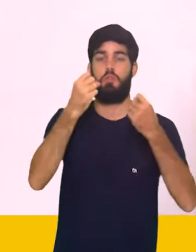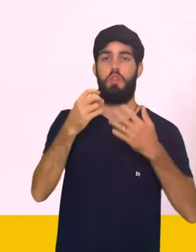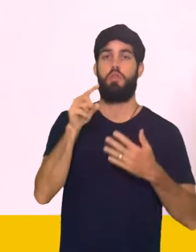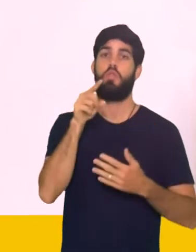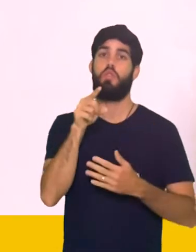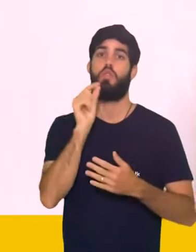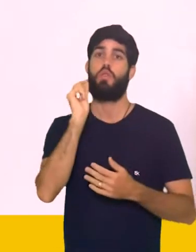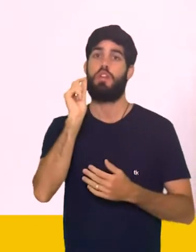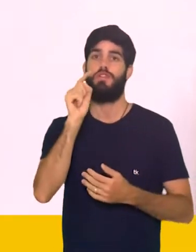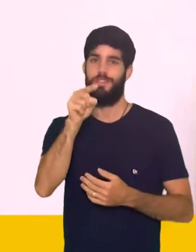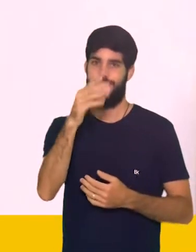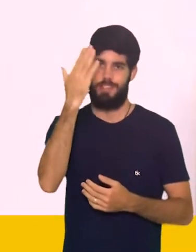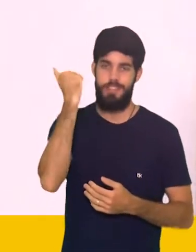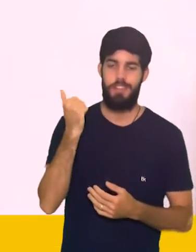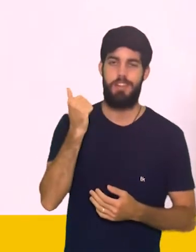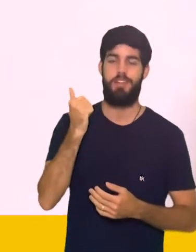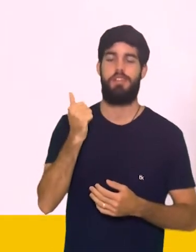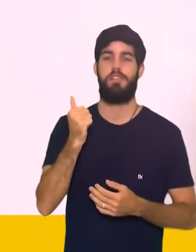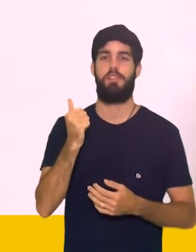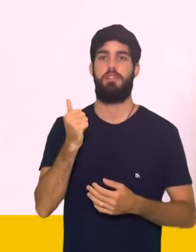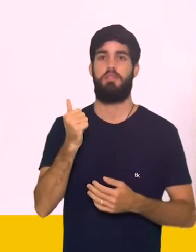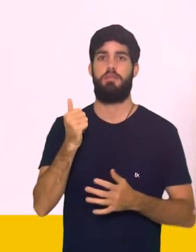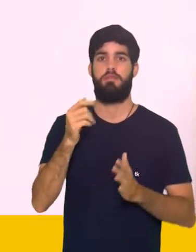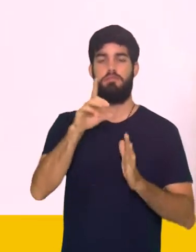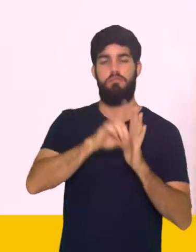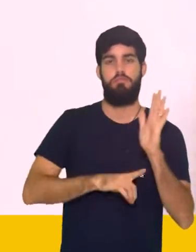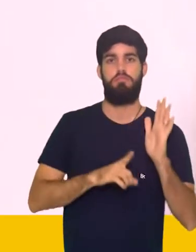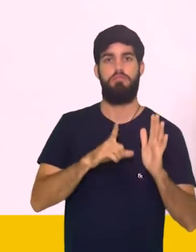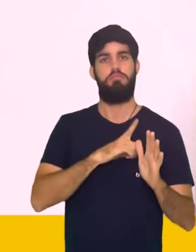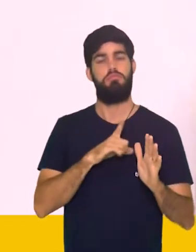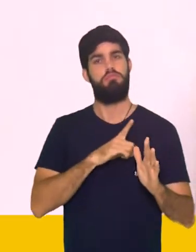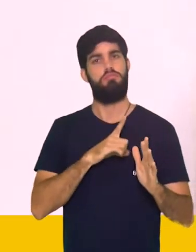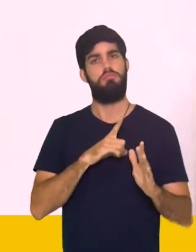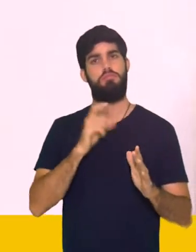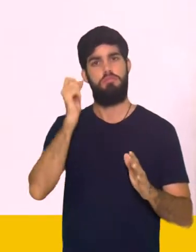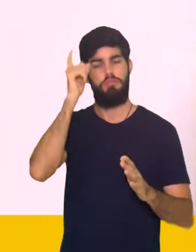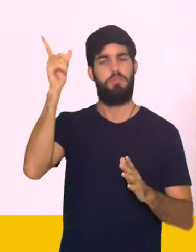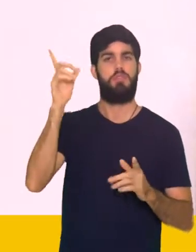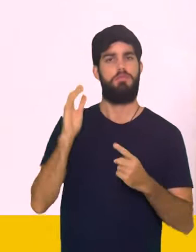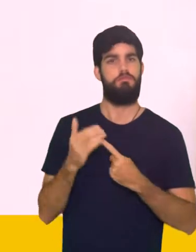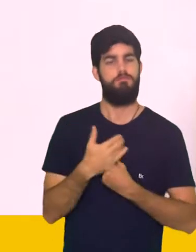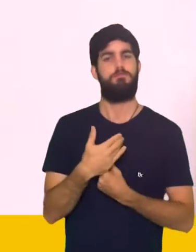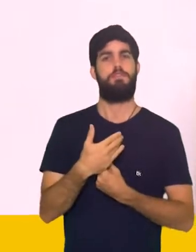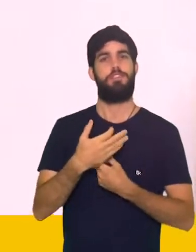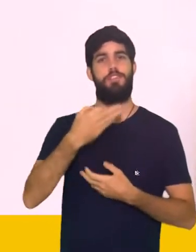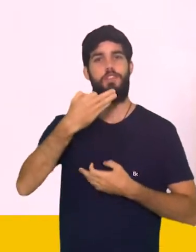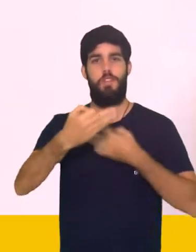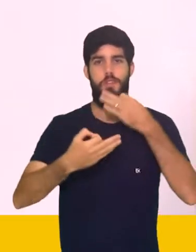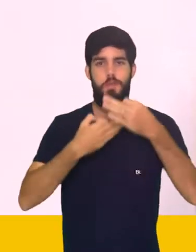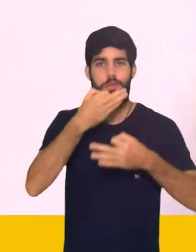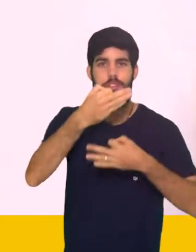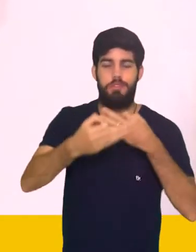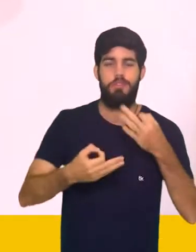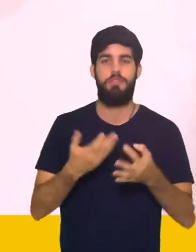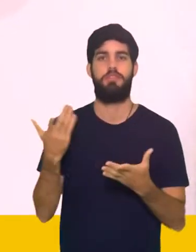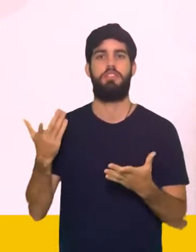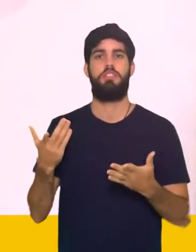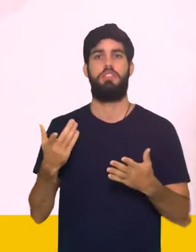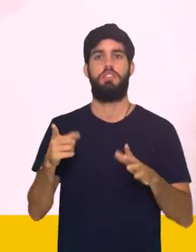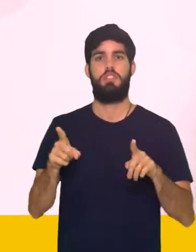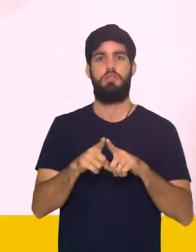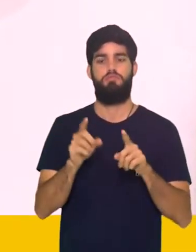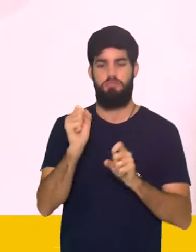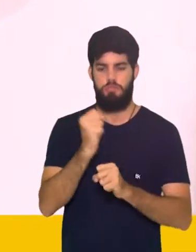sabe. Então, dissertar, ter uma ideia, defender com argumentos, e esses argumentos devem ser construídos